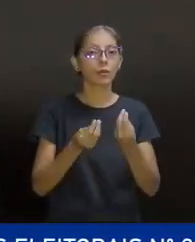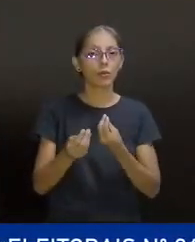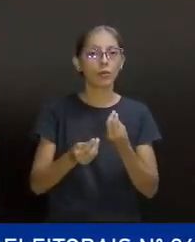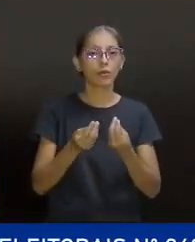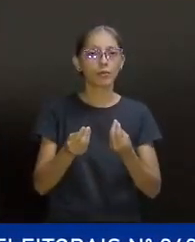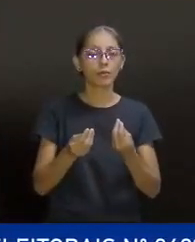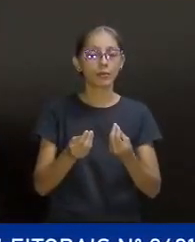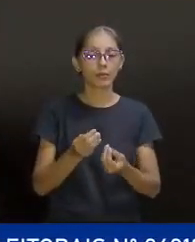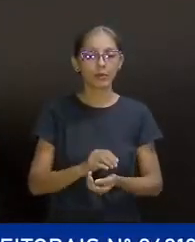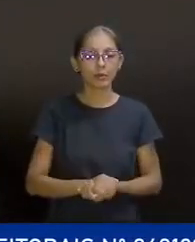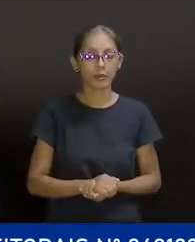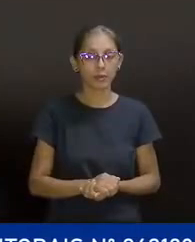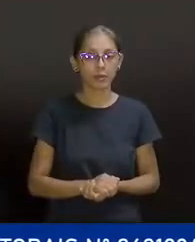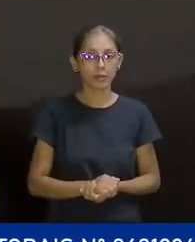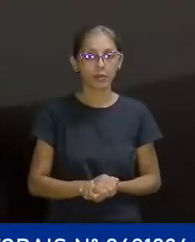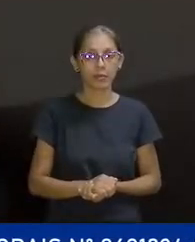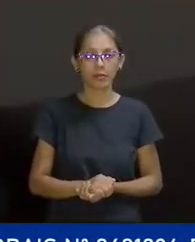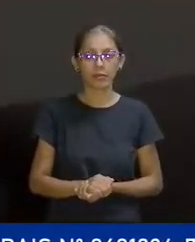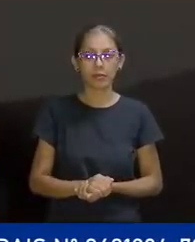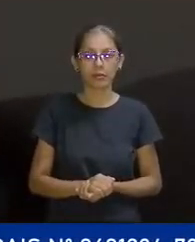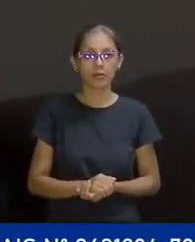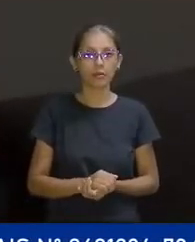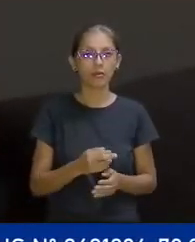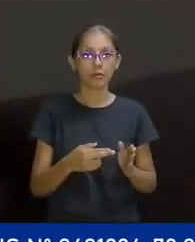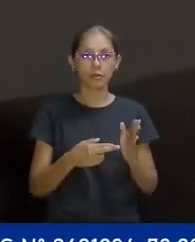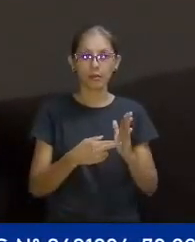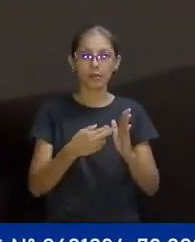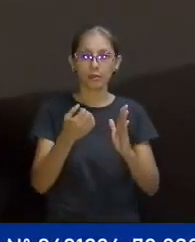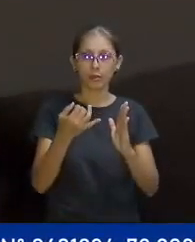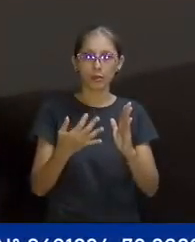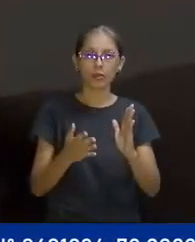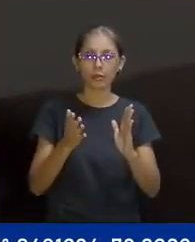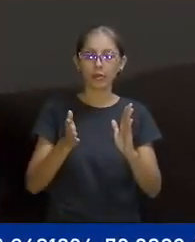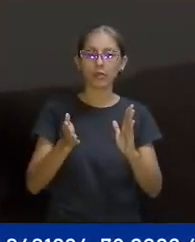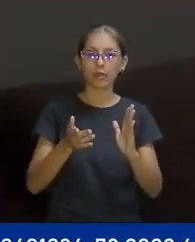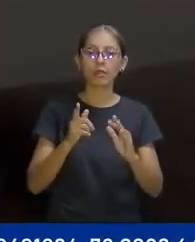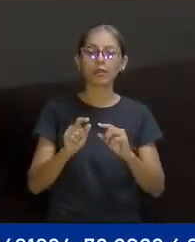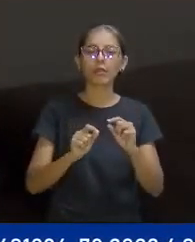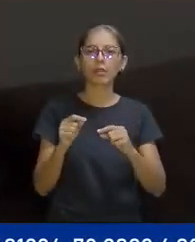questão, como a eminente relatora já esclareceu,